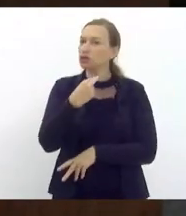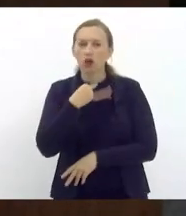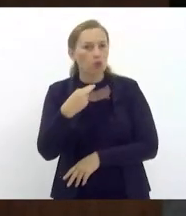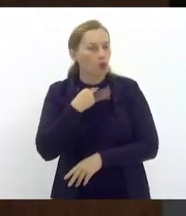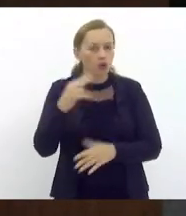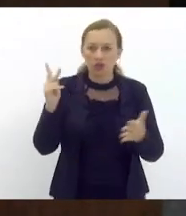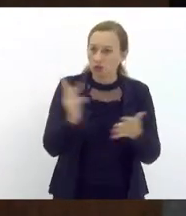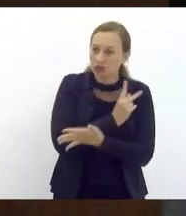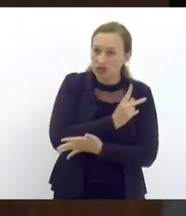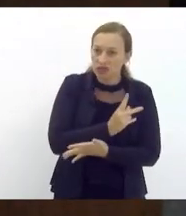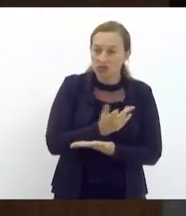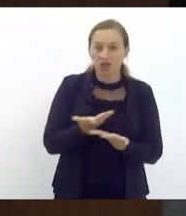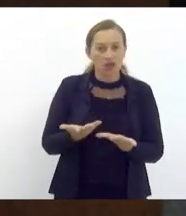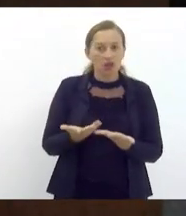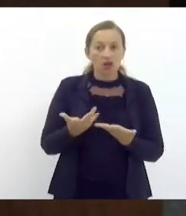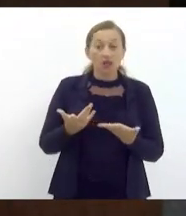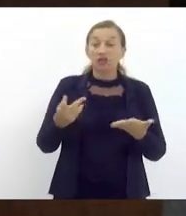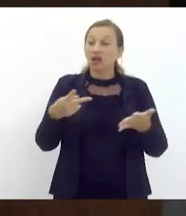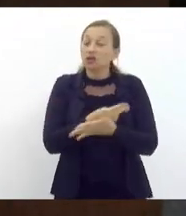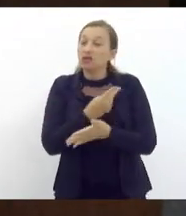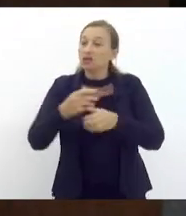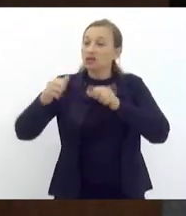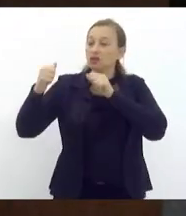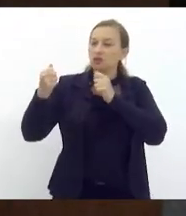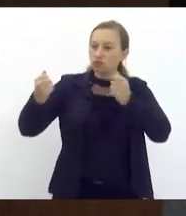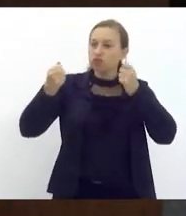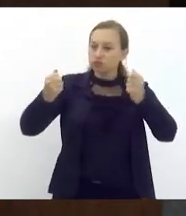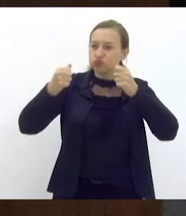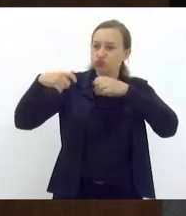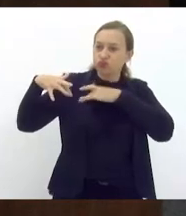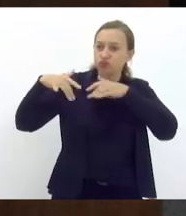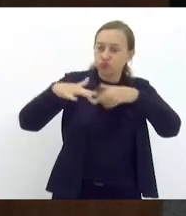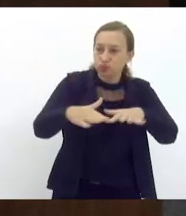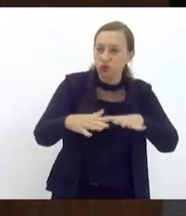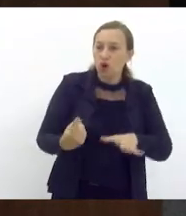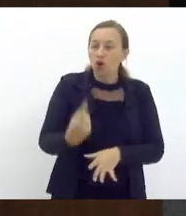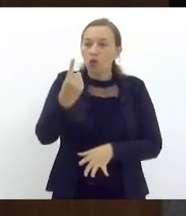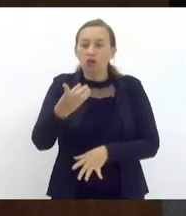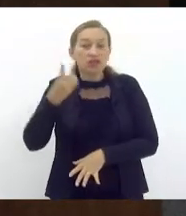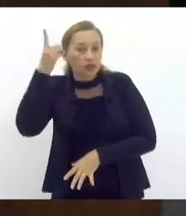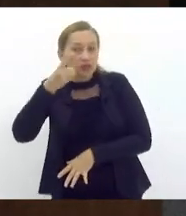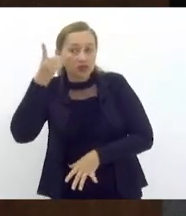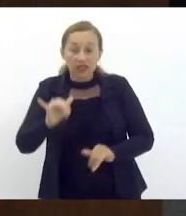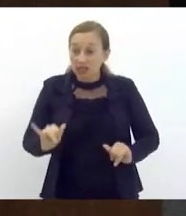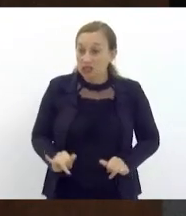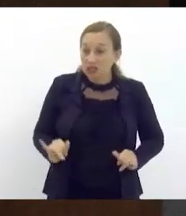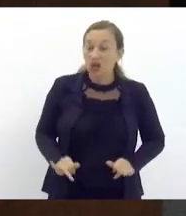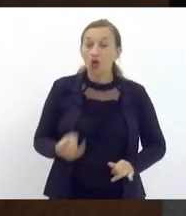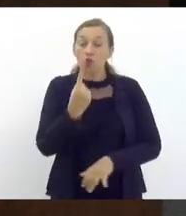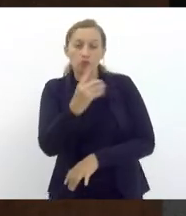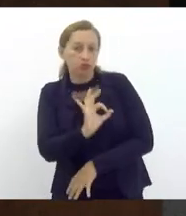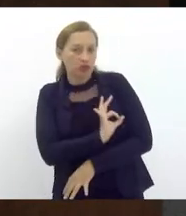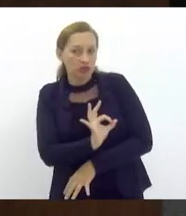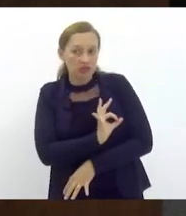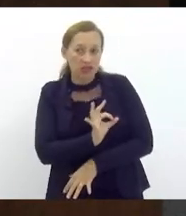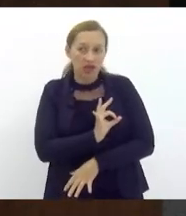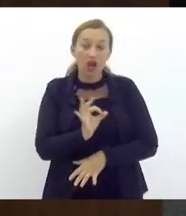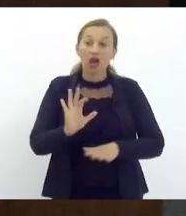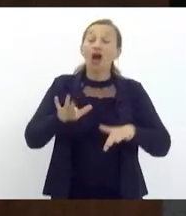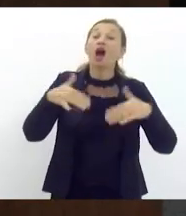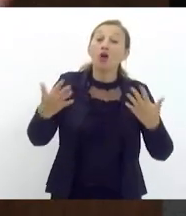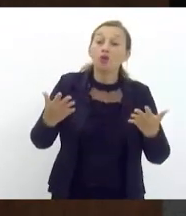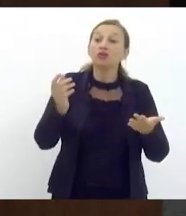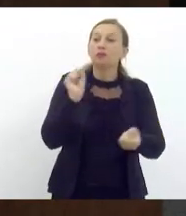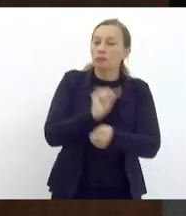ocorrer do jeito que estão acontecendo as manifestações uma hora uma deputada sofre alguma coisa um policial onde que vamos parar